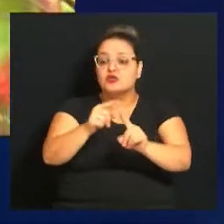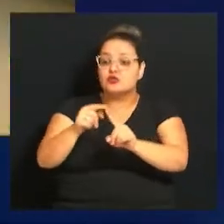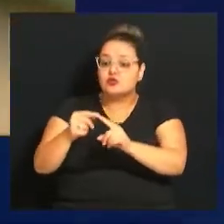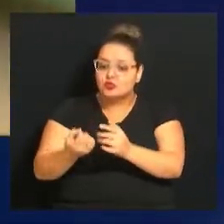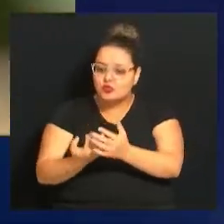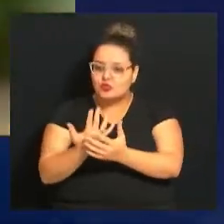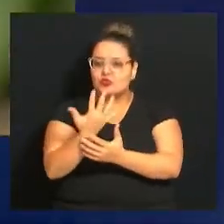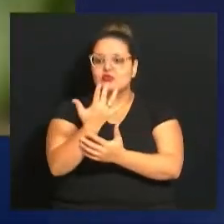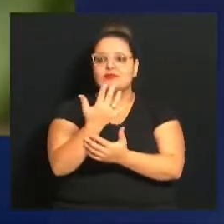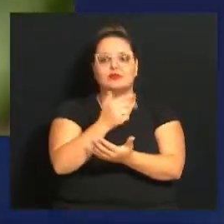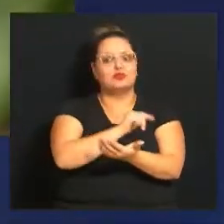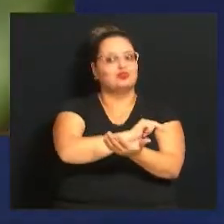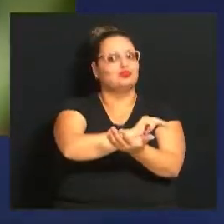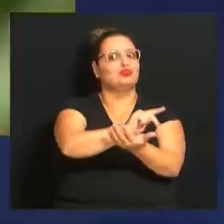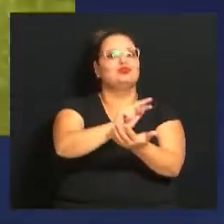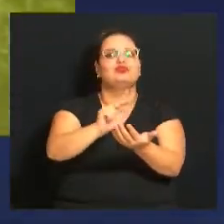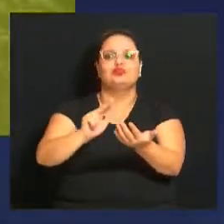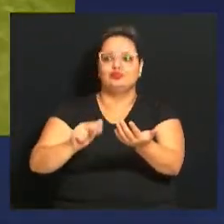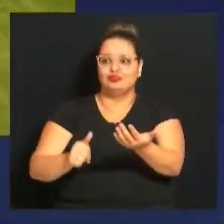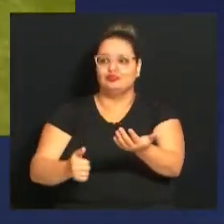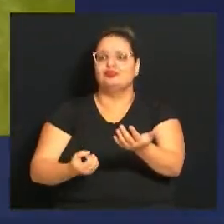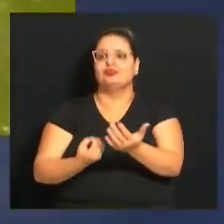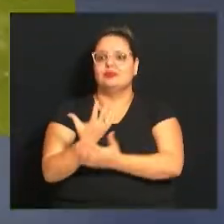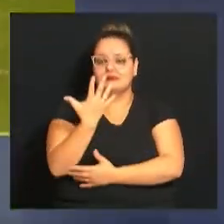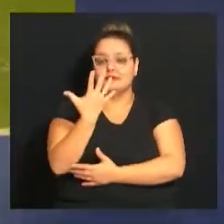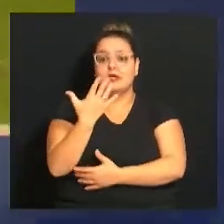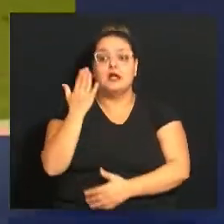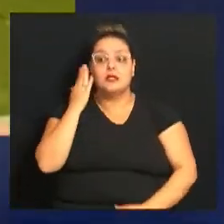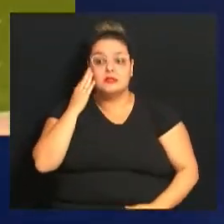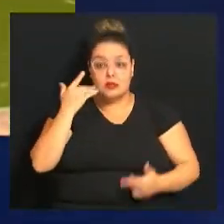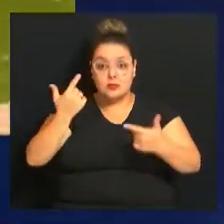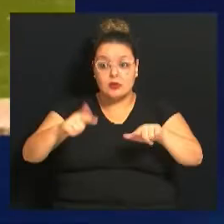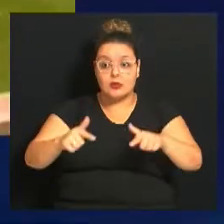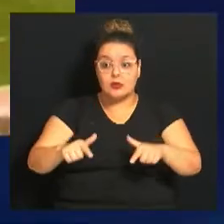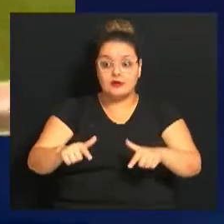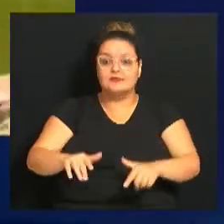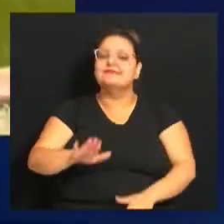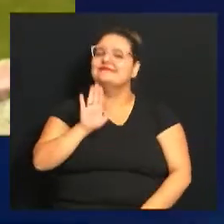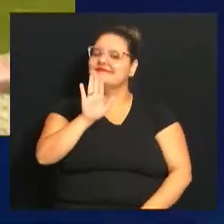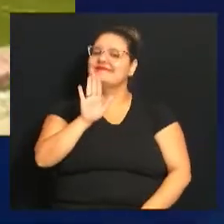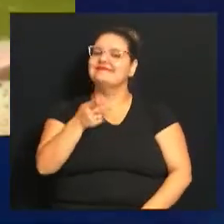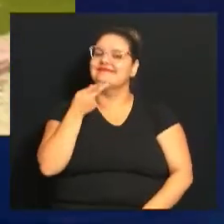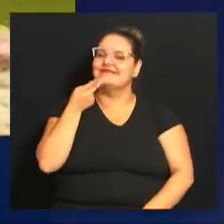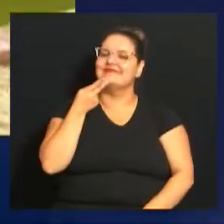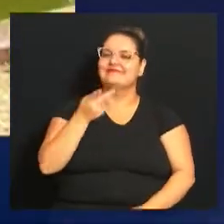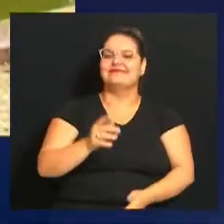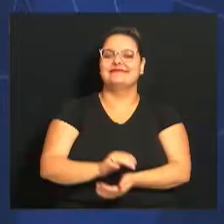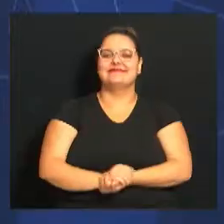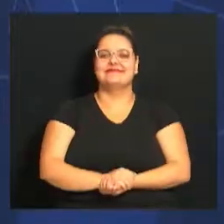das mais variadas origens. Sabe onde fica? Já já a gente conta.